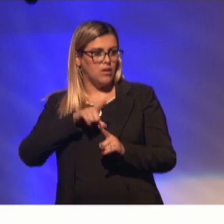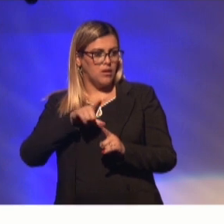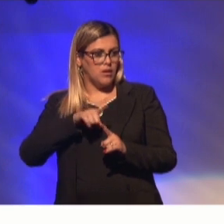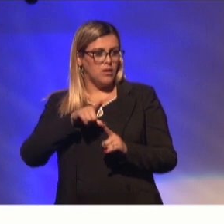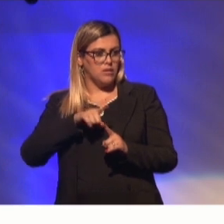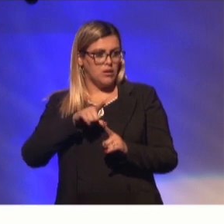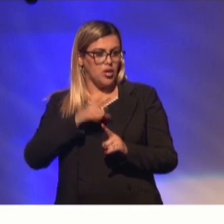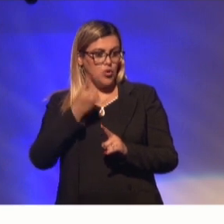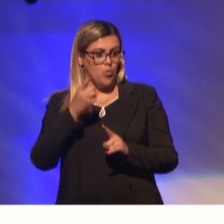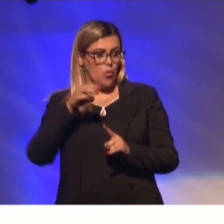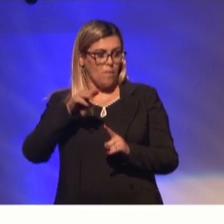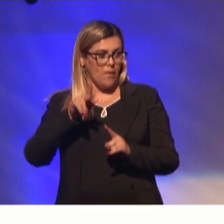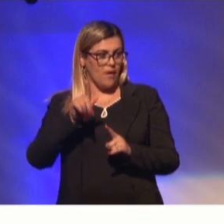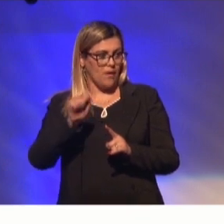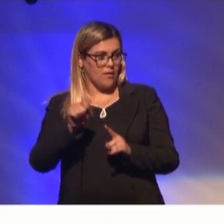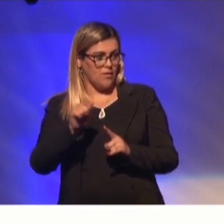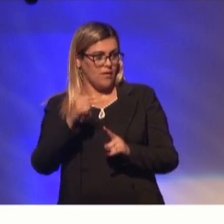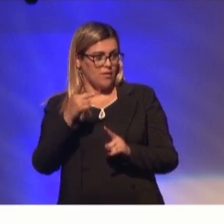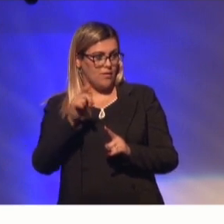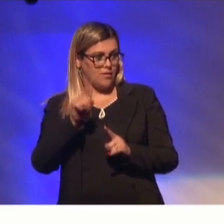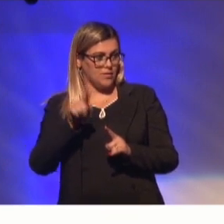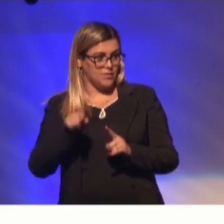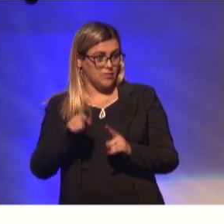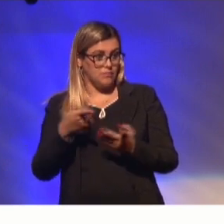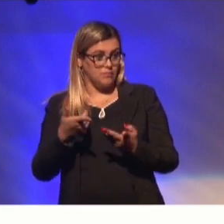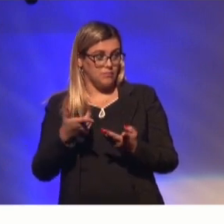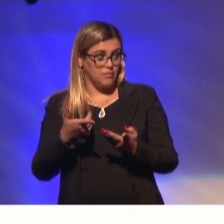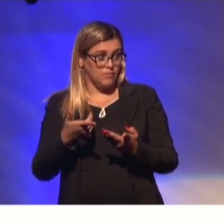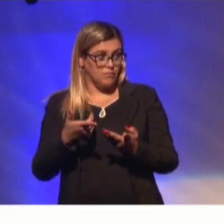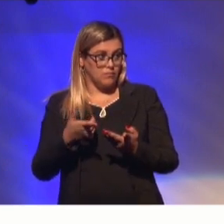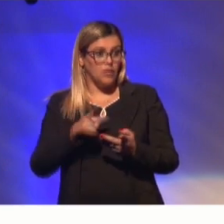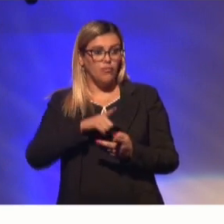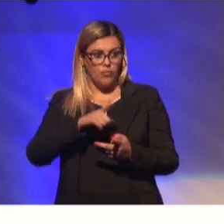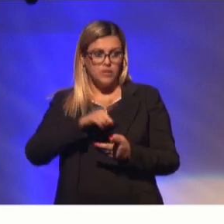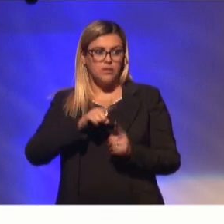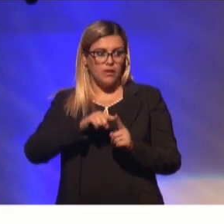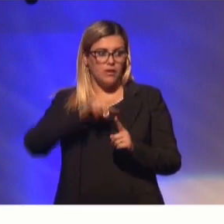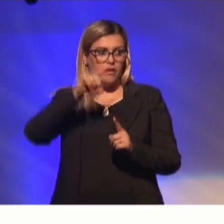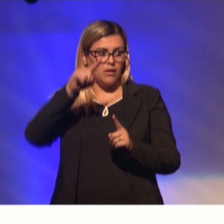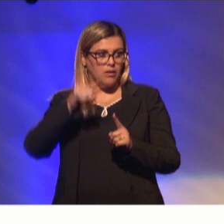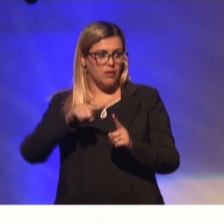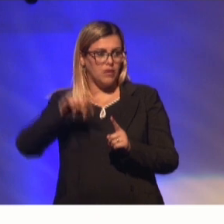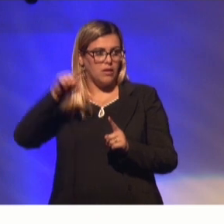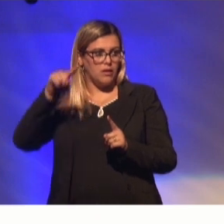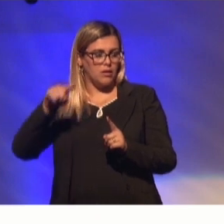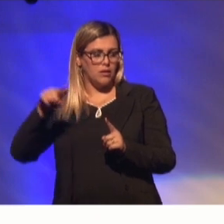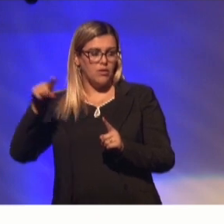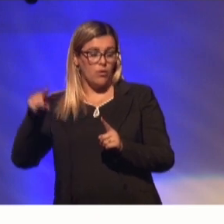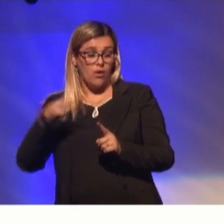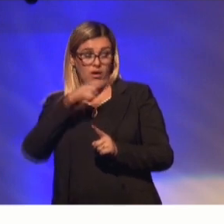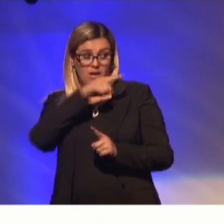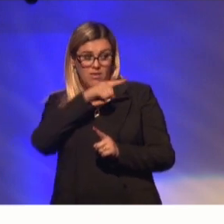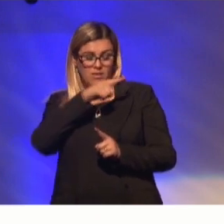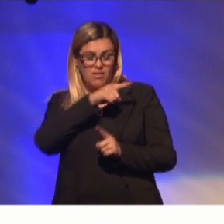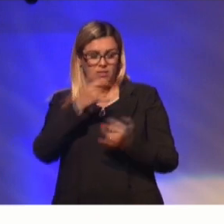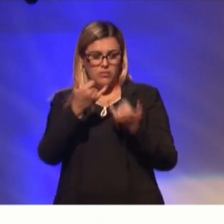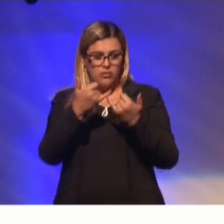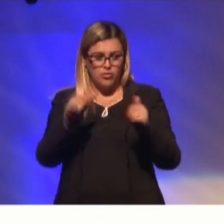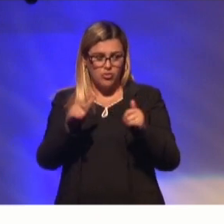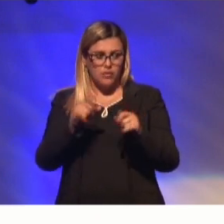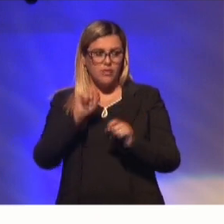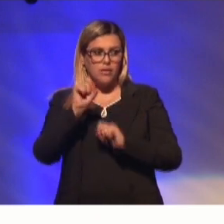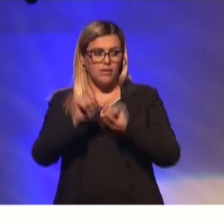de 1 MHz e o aparelho de 3 MHz, ou seja, altas frequências. Na terapia por ondas de choque, você